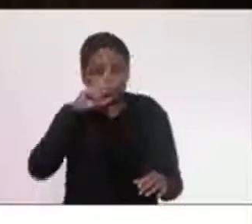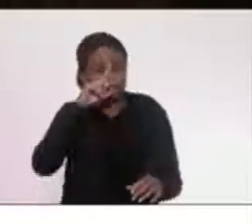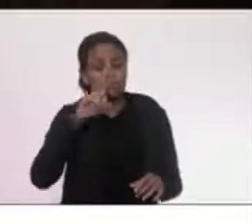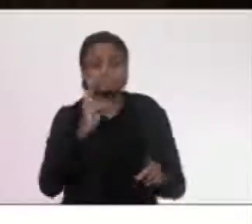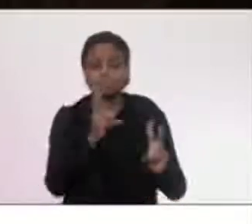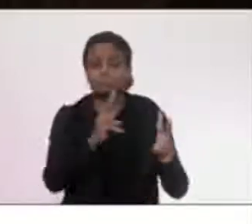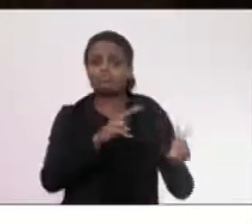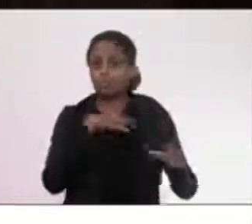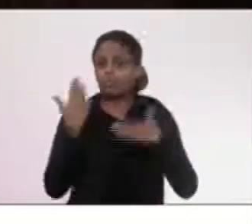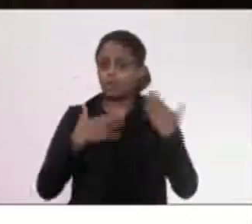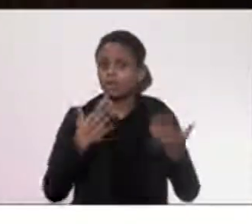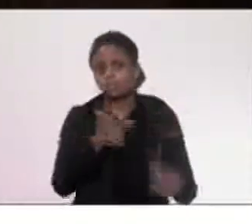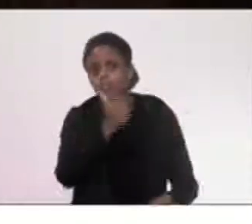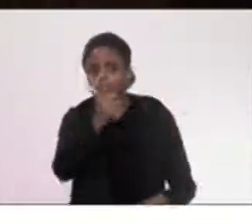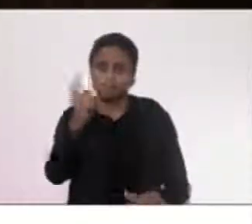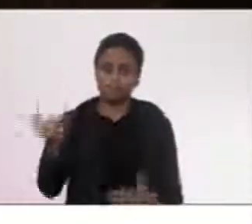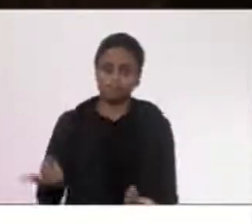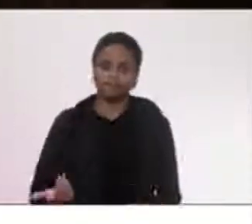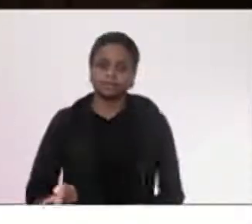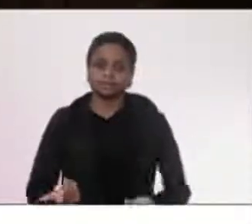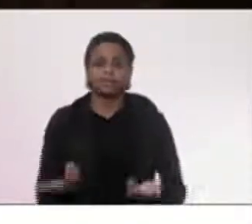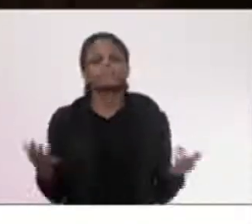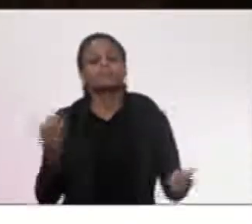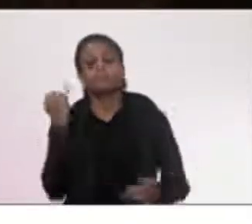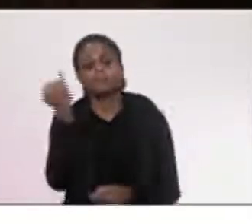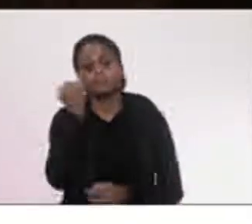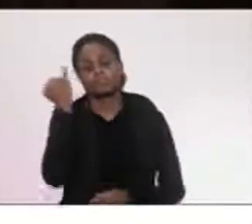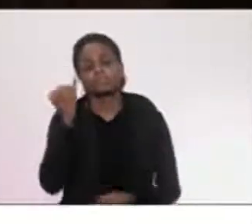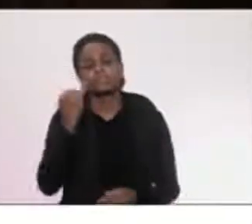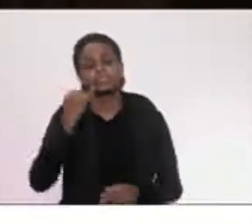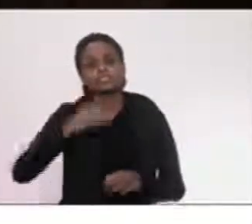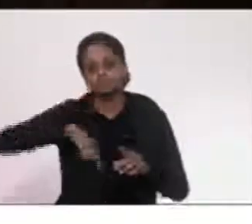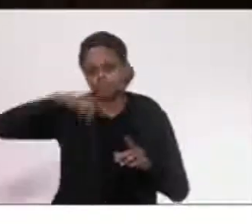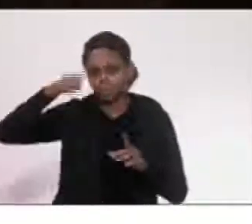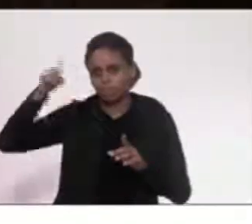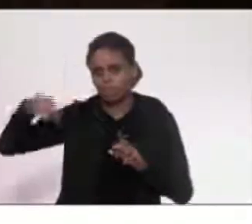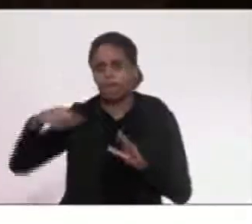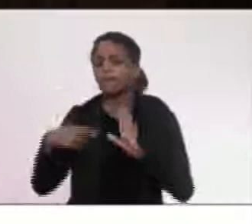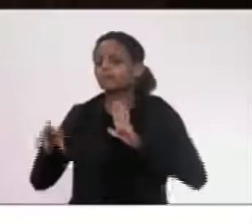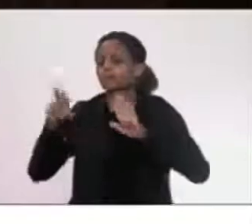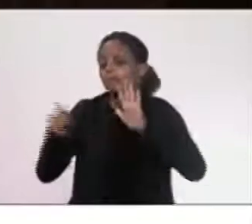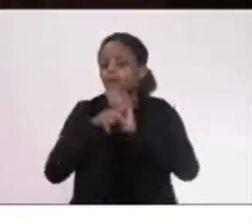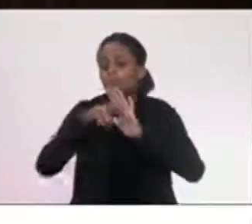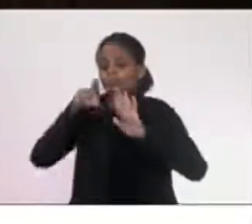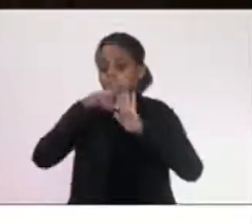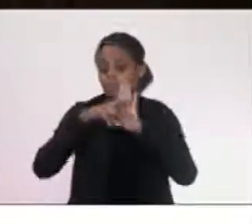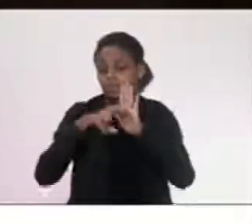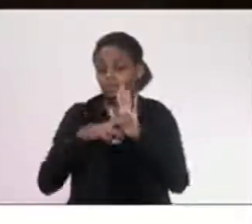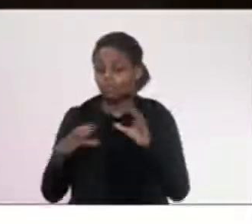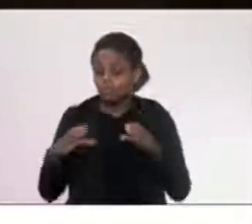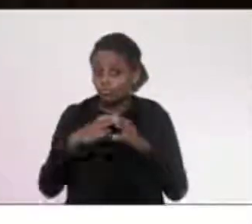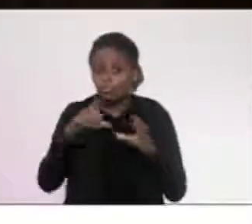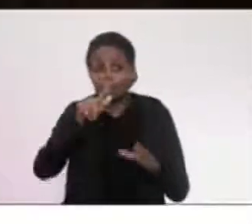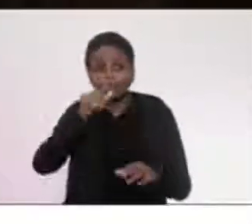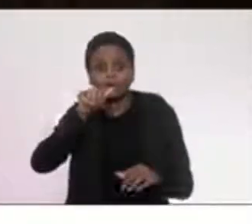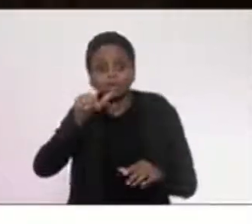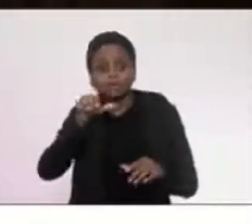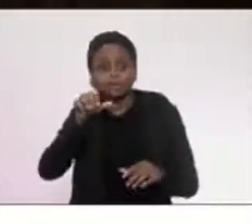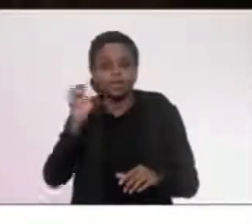armas de fogo. Então é importante, esses dados são do relatório do Grupo Gay da